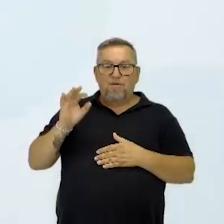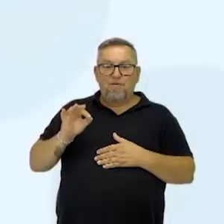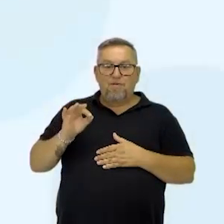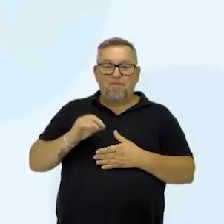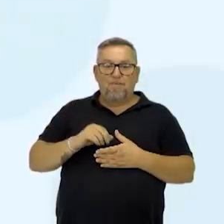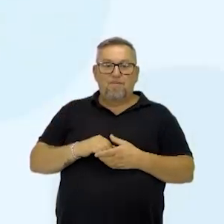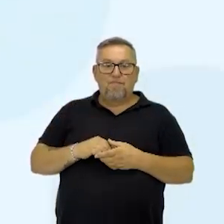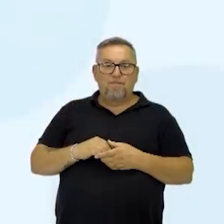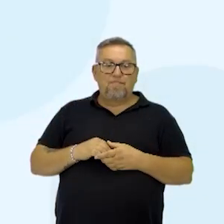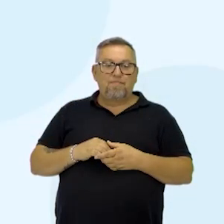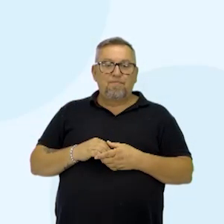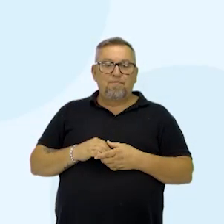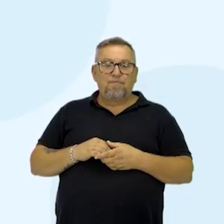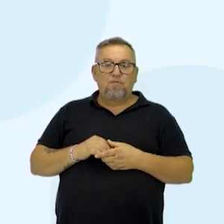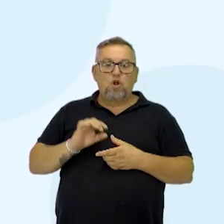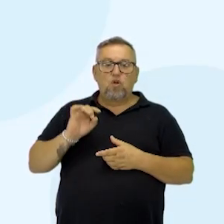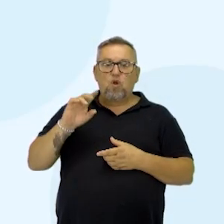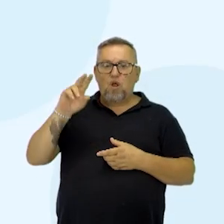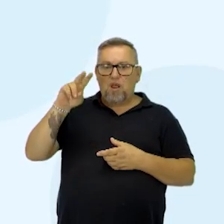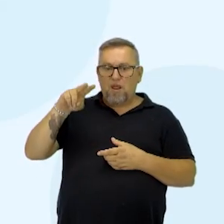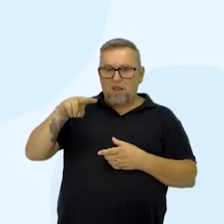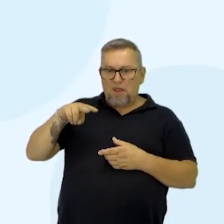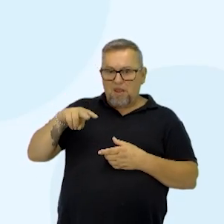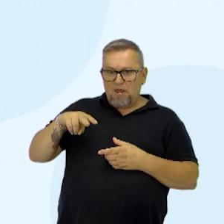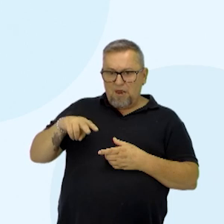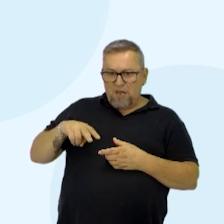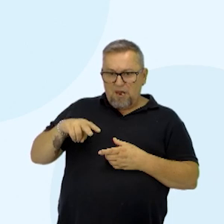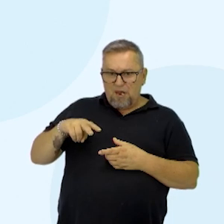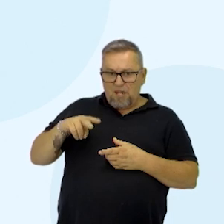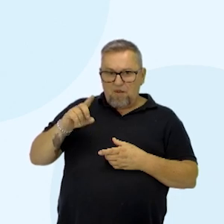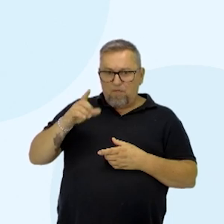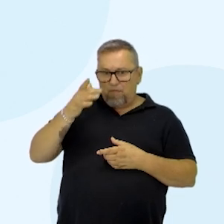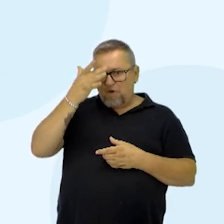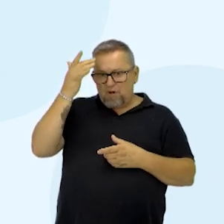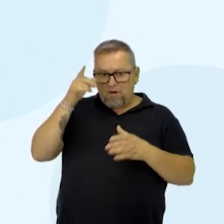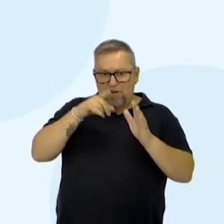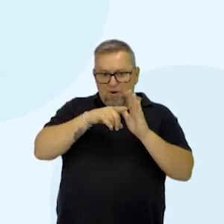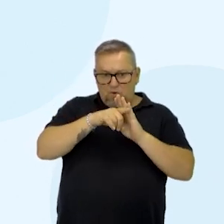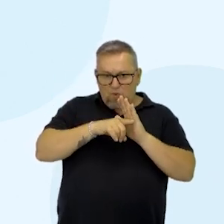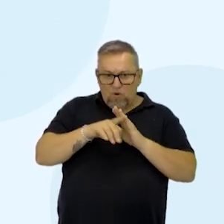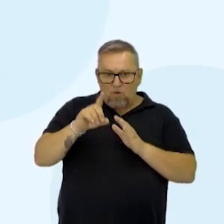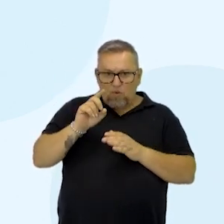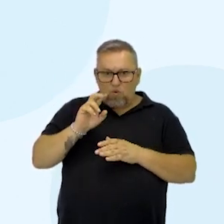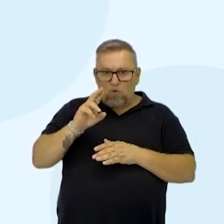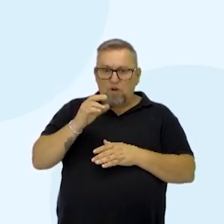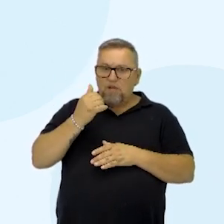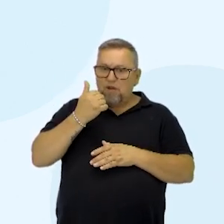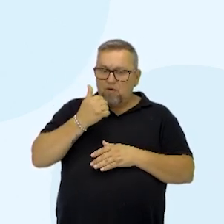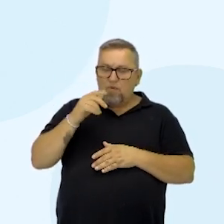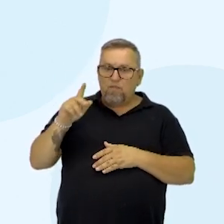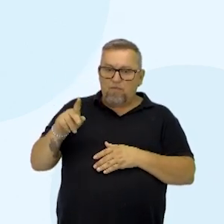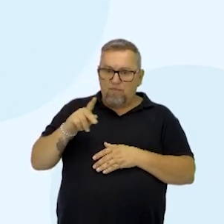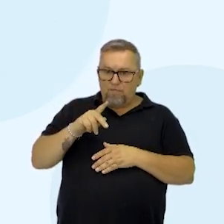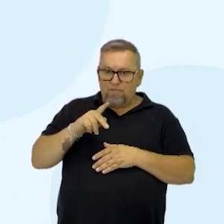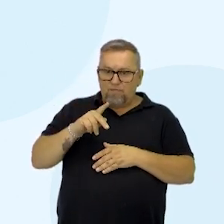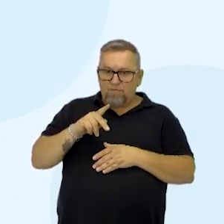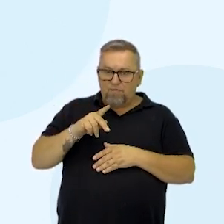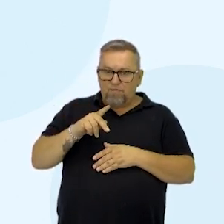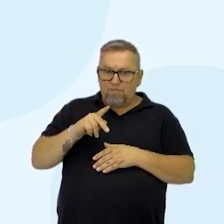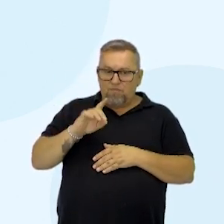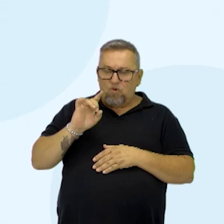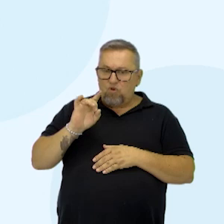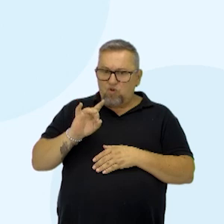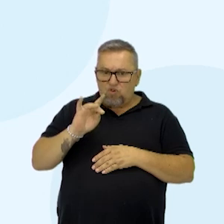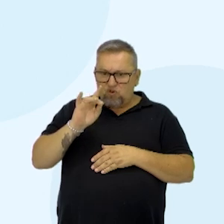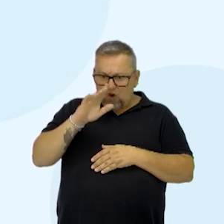corretamente aí. Quarta, somente quem lê artigos de divulgação científica são os pesquisadores, doutores e professores?